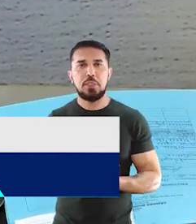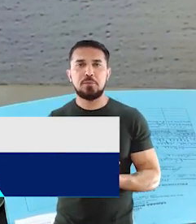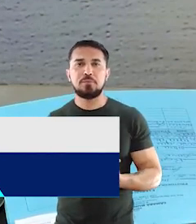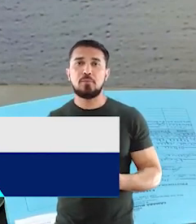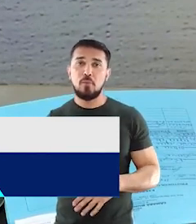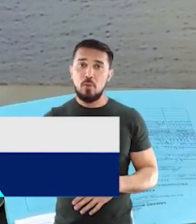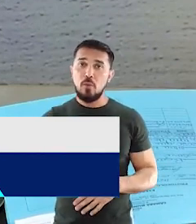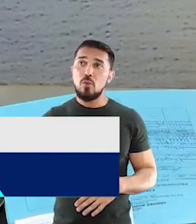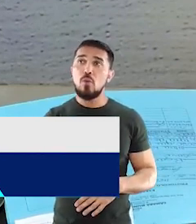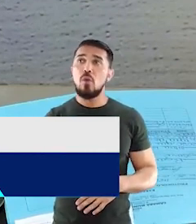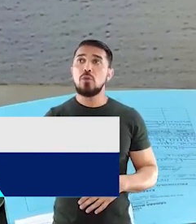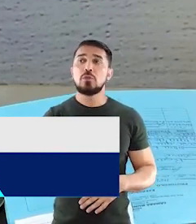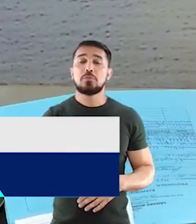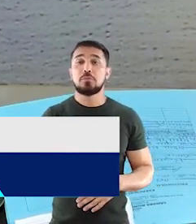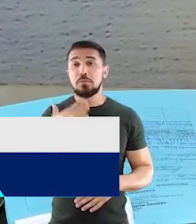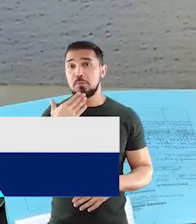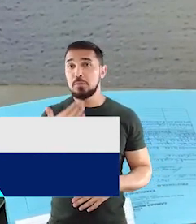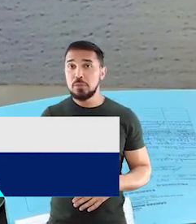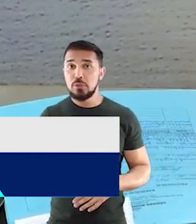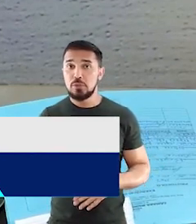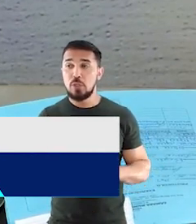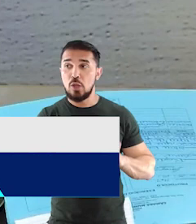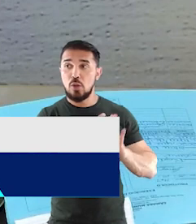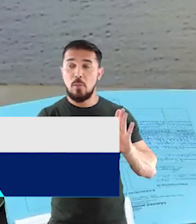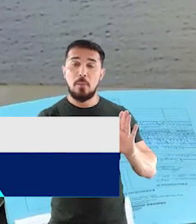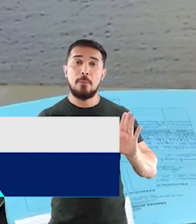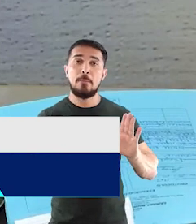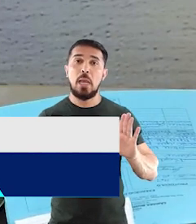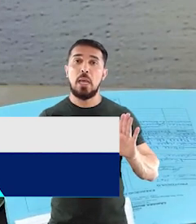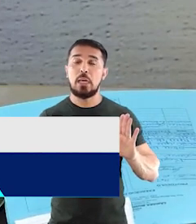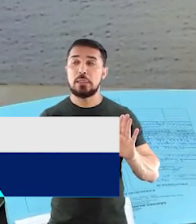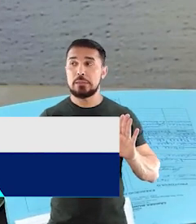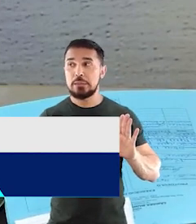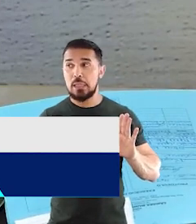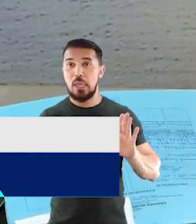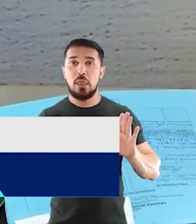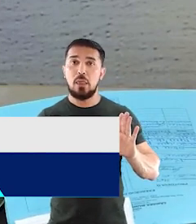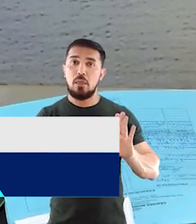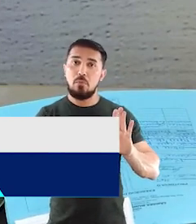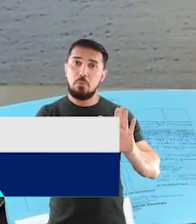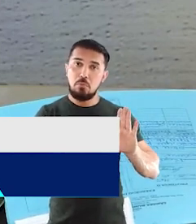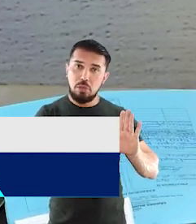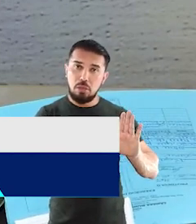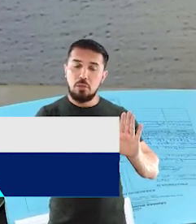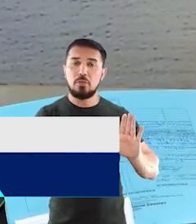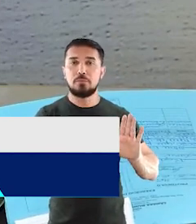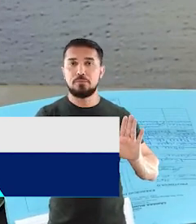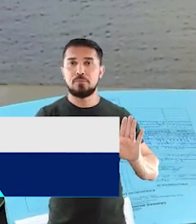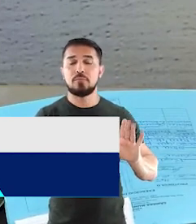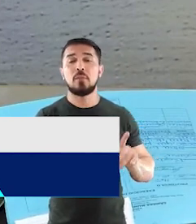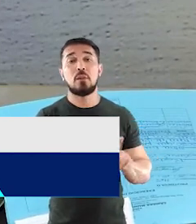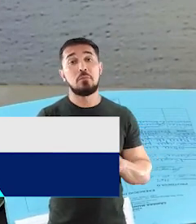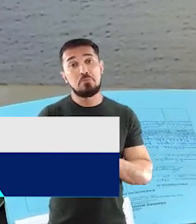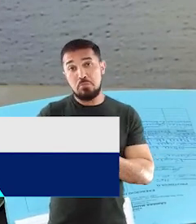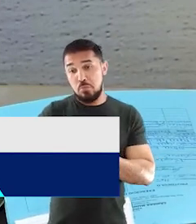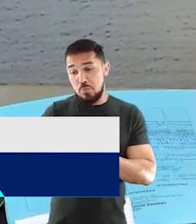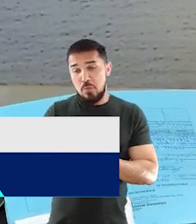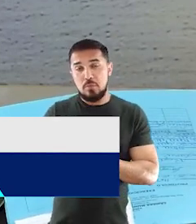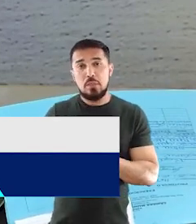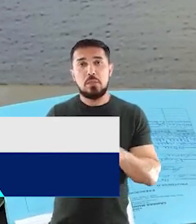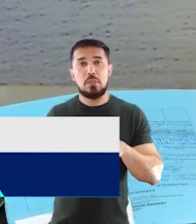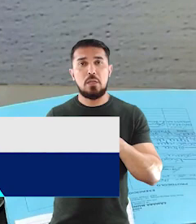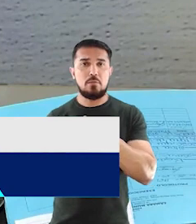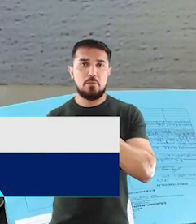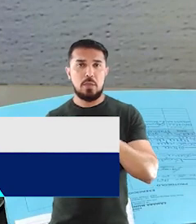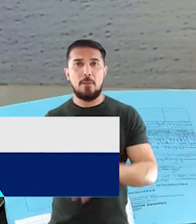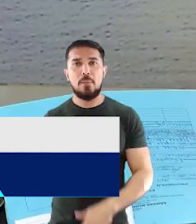Peço que nós possamos derrubar o parecer da Comissão de Justiça e a BRK que lute